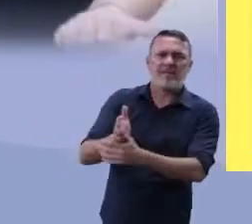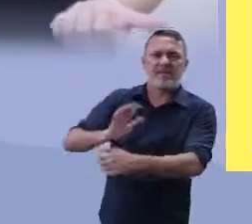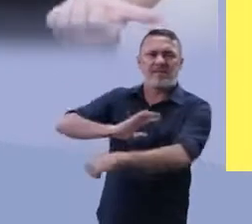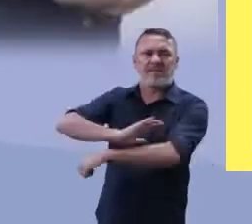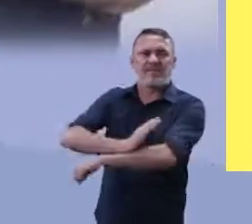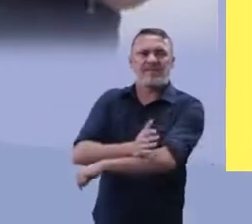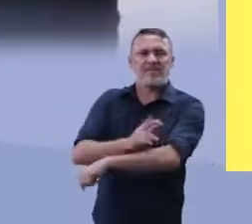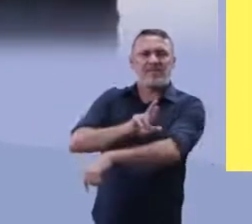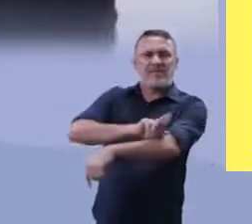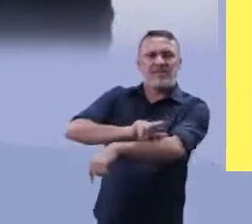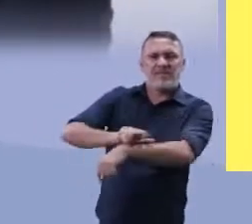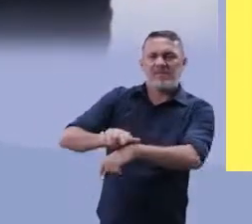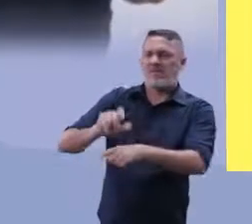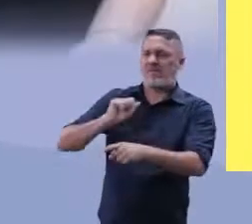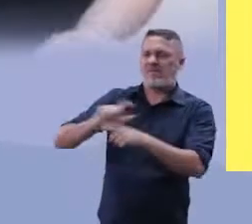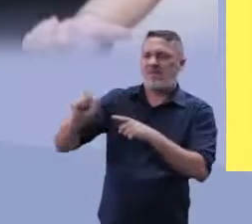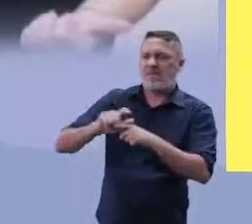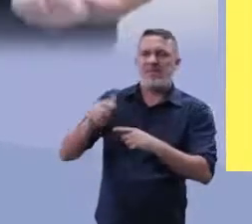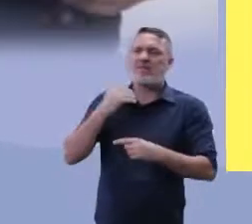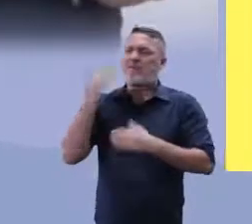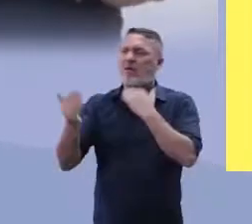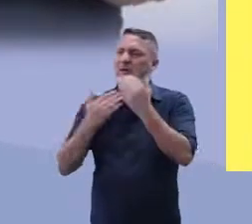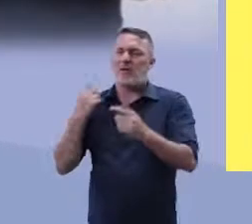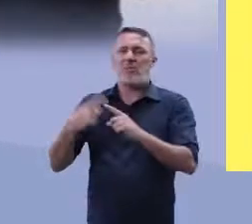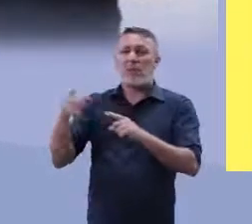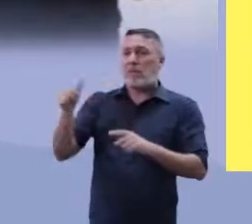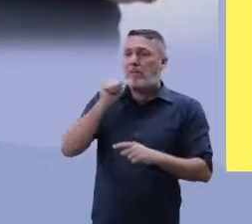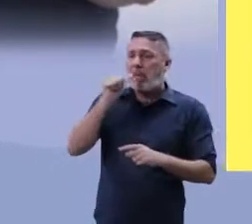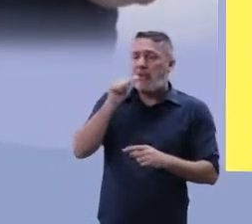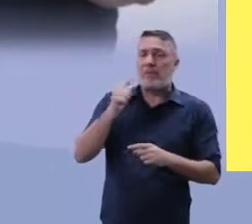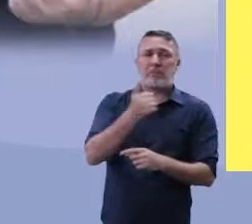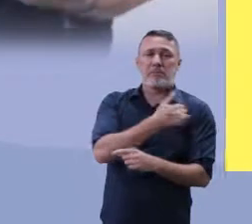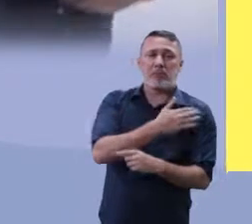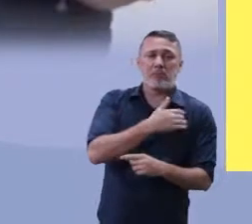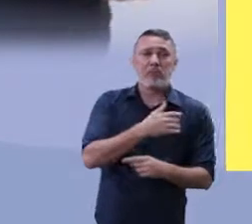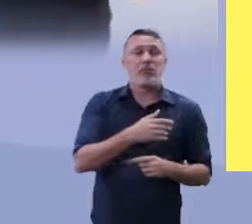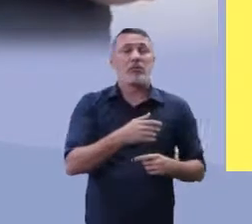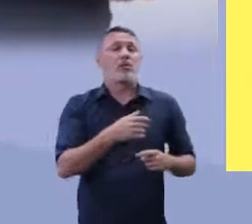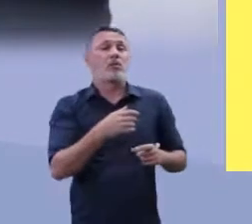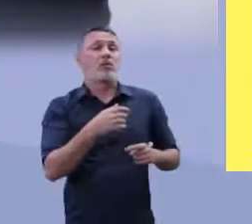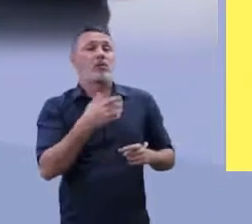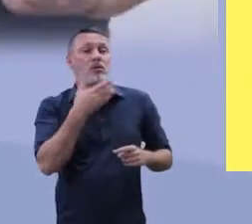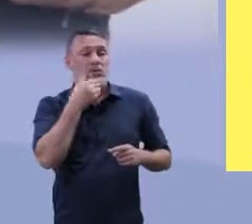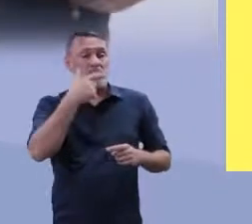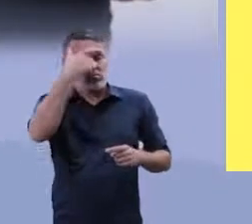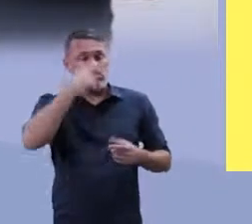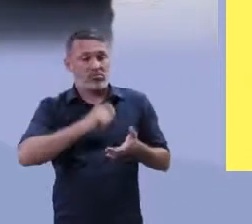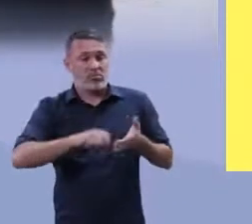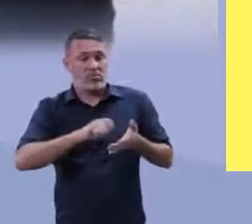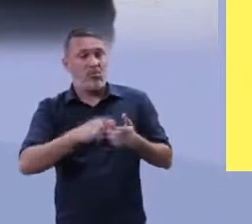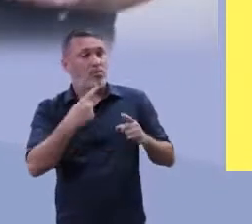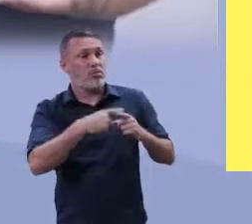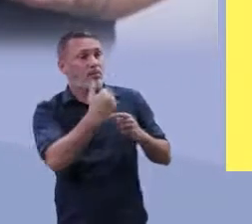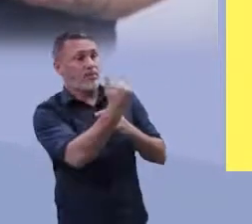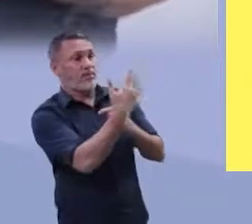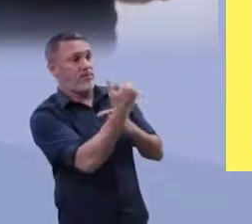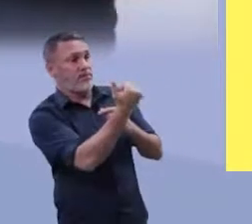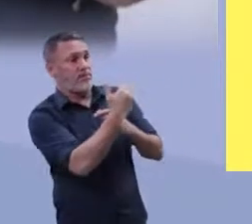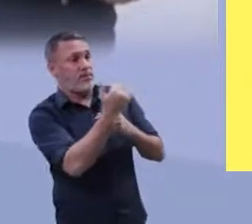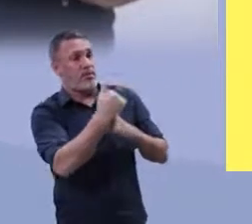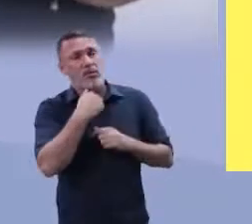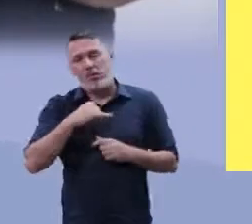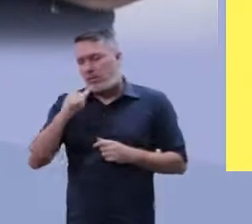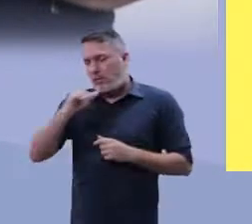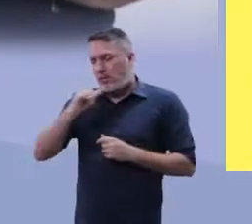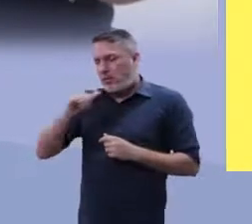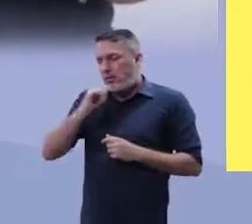discriminação social, a discriminação racial. Ele era um homem que usava a bebida como forma de fuga para toda a